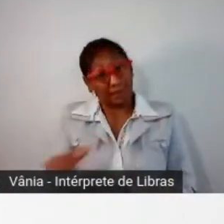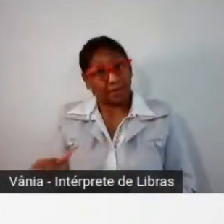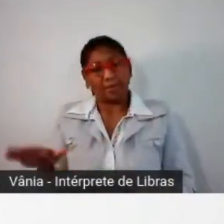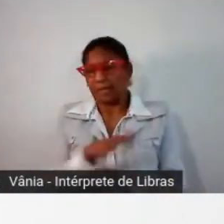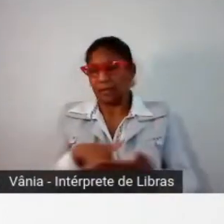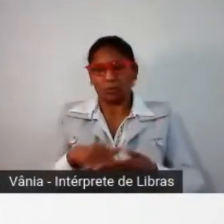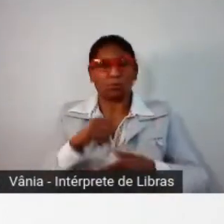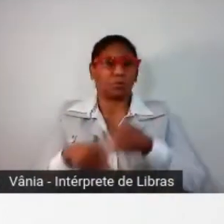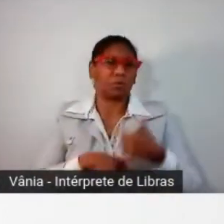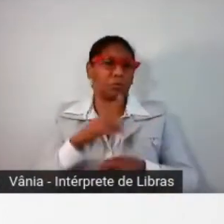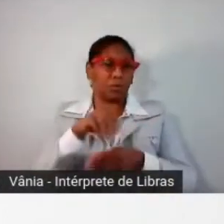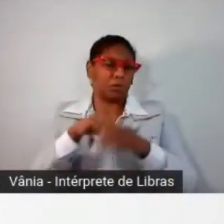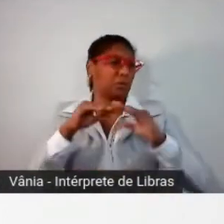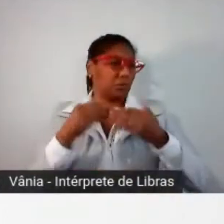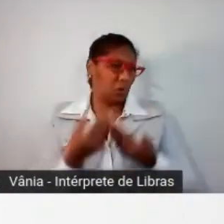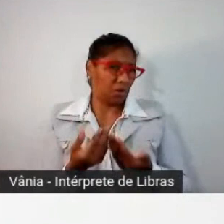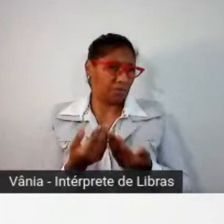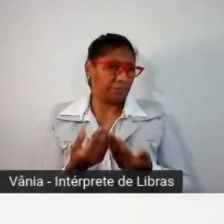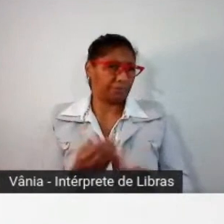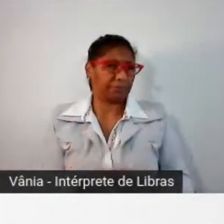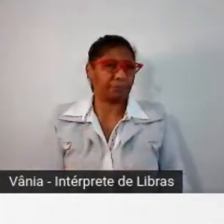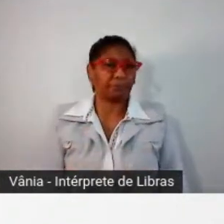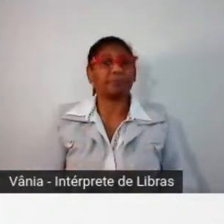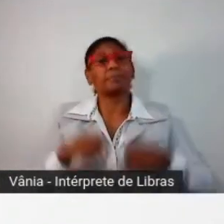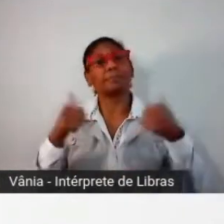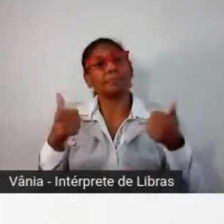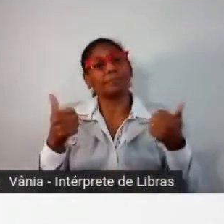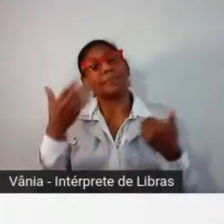com a área da educação também. Era isso por hoje, eu